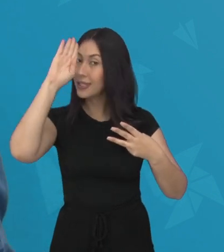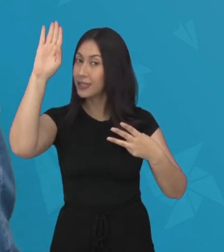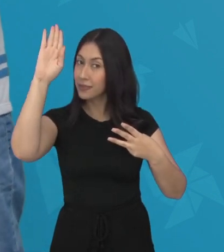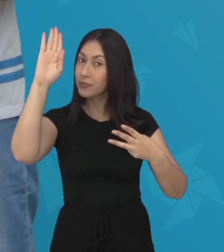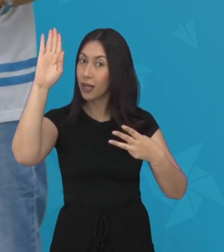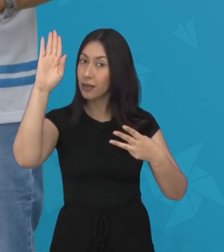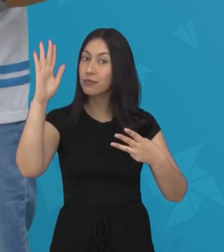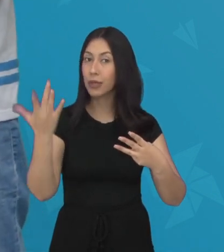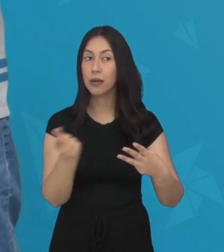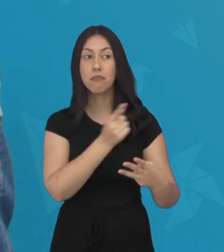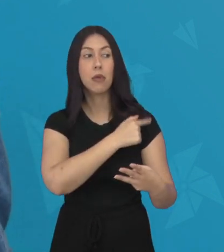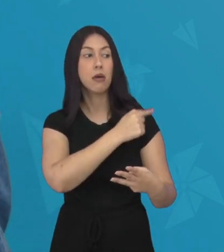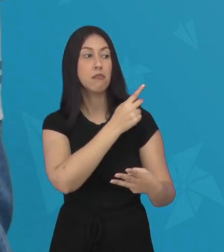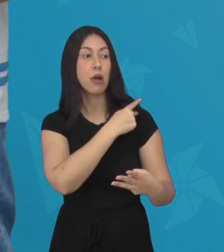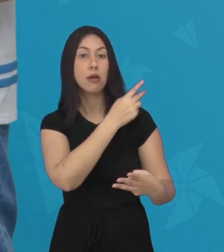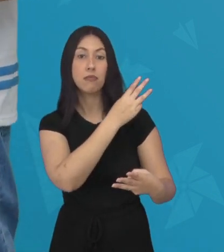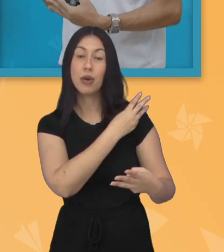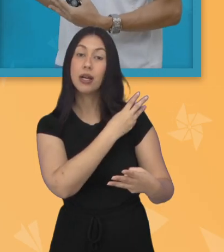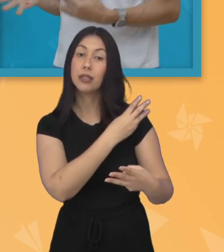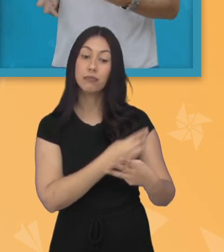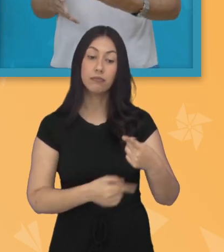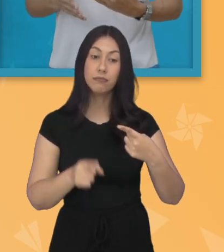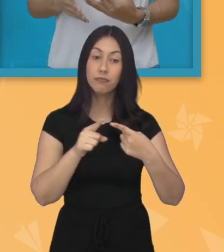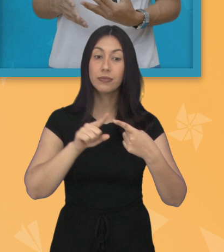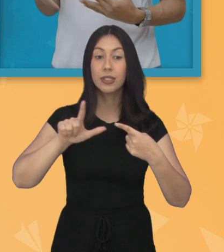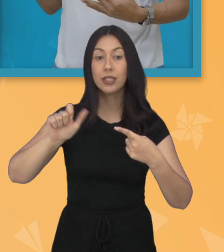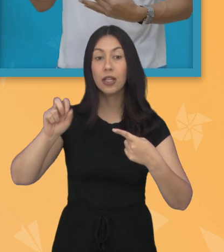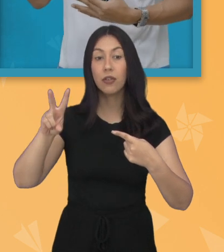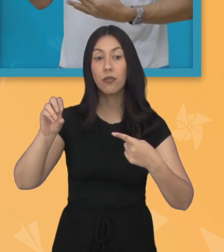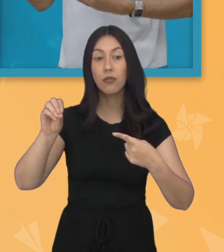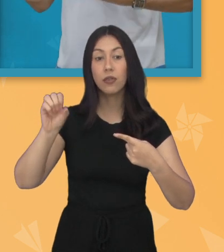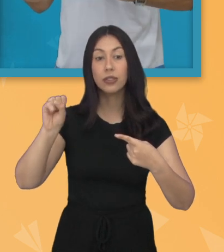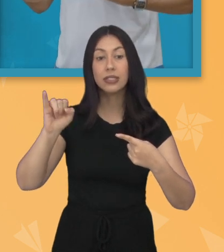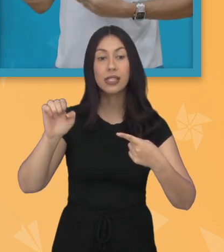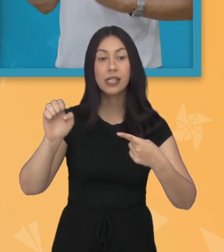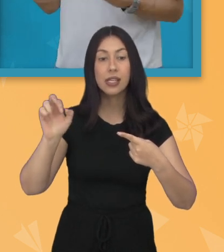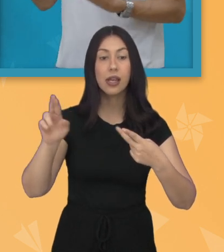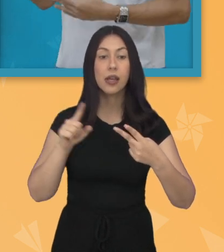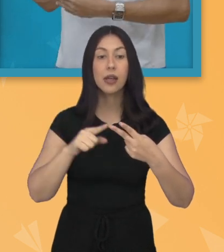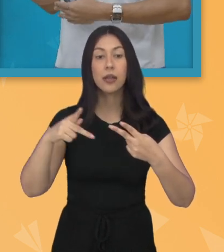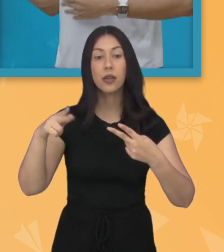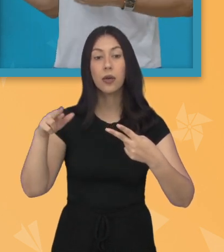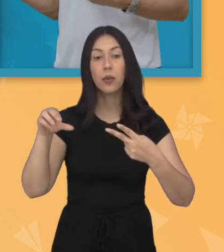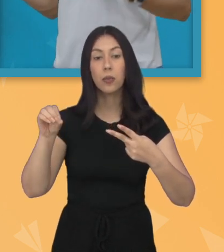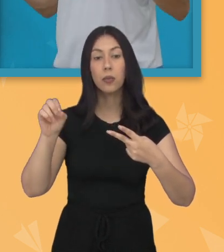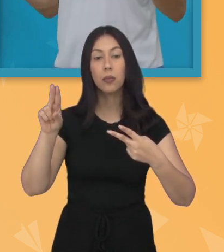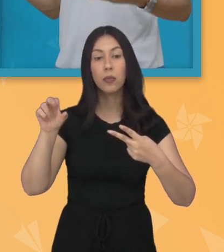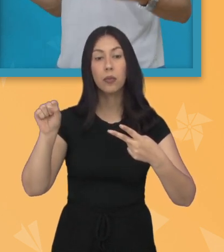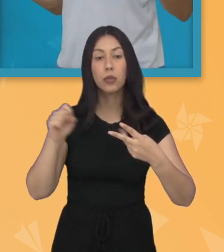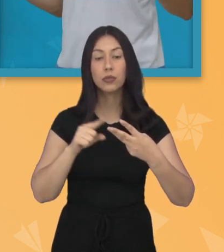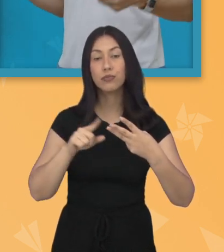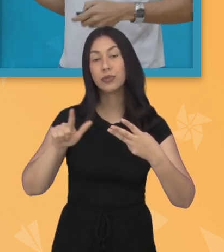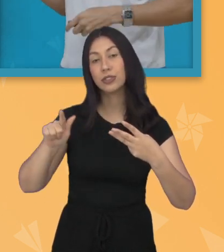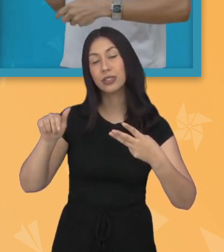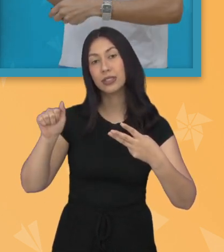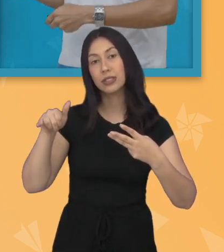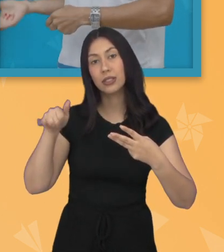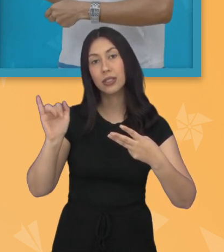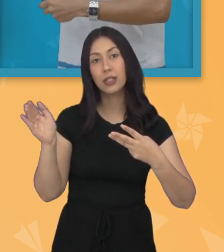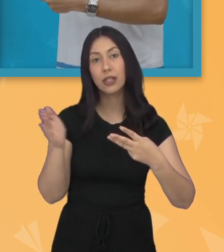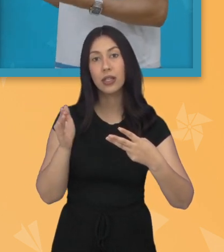aqui a nível de ensino médio pré-vestibular, que é a lei de Lavoisier, a lei de Proust e a lei de Gay-Lussac, tudo